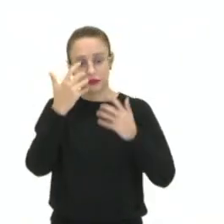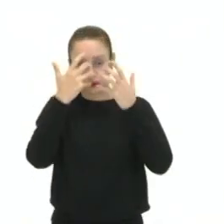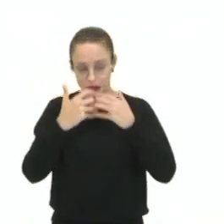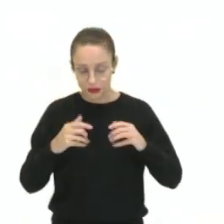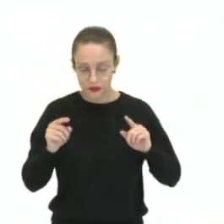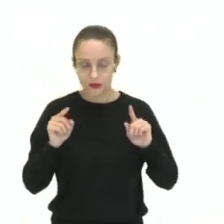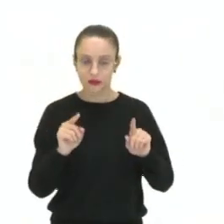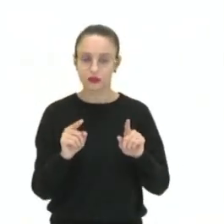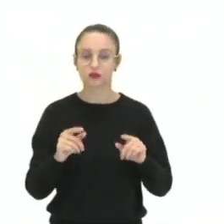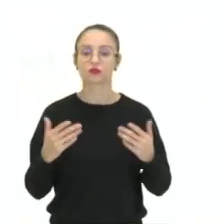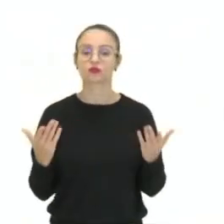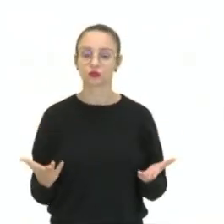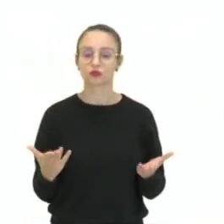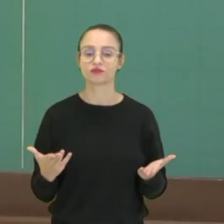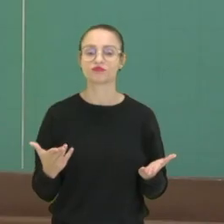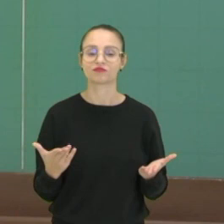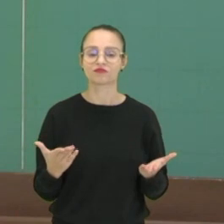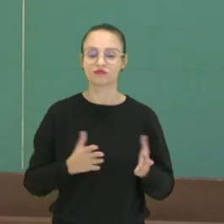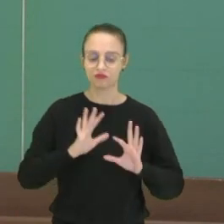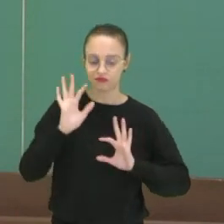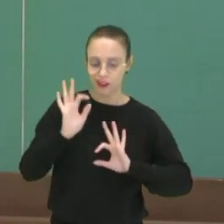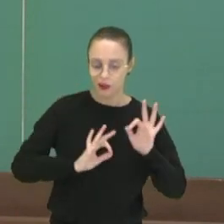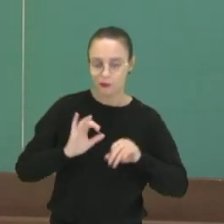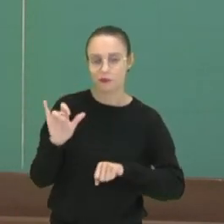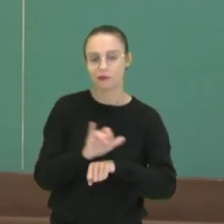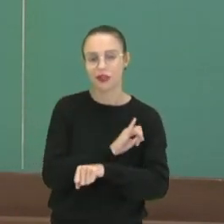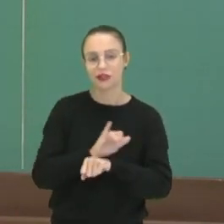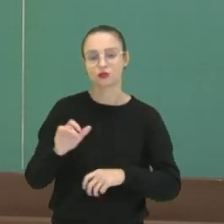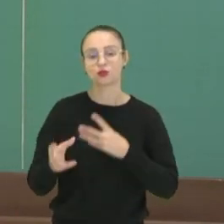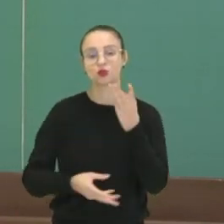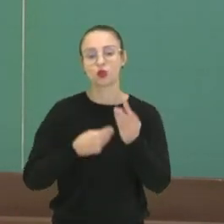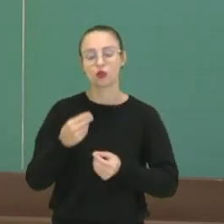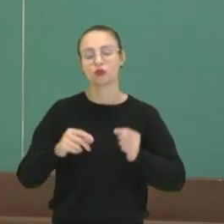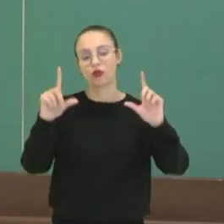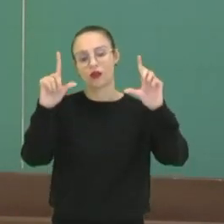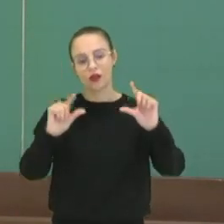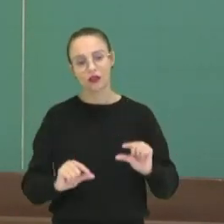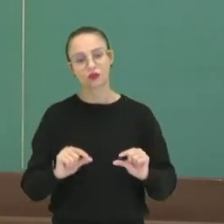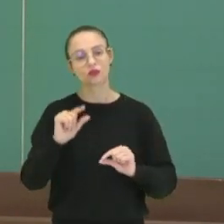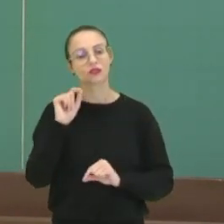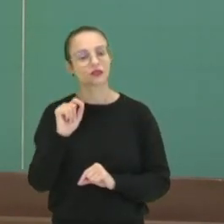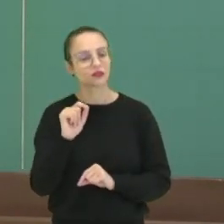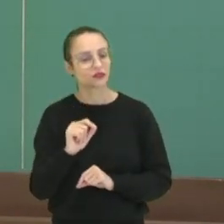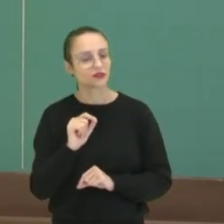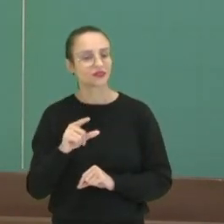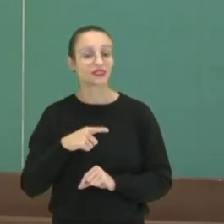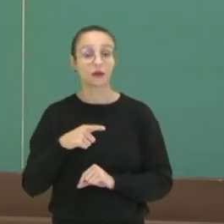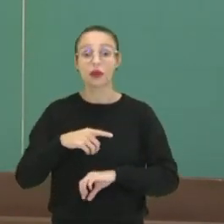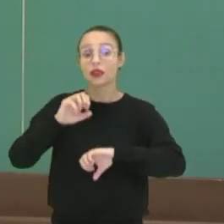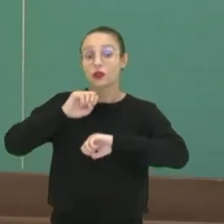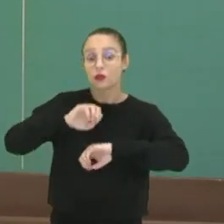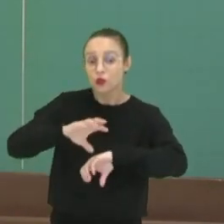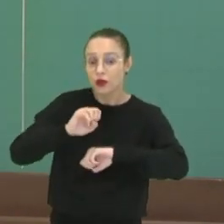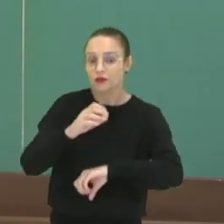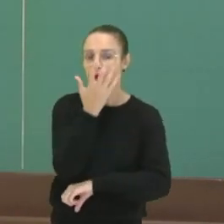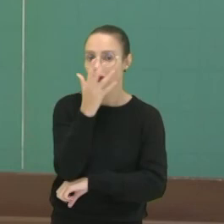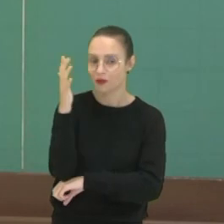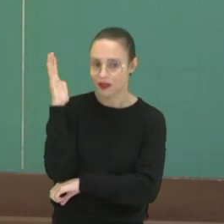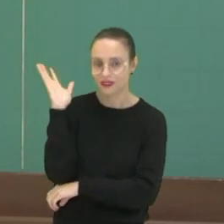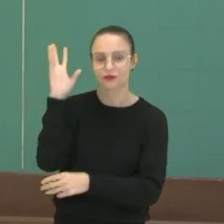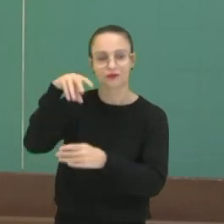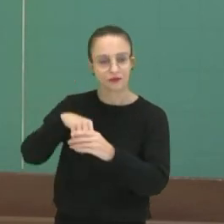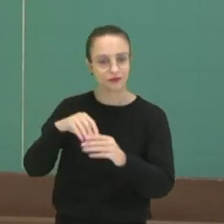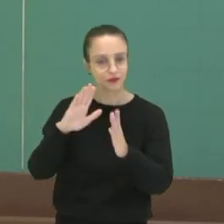nisso, né, ter planos de redução, ter a educação ambiental sendo desenvolvida na